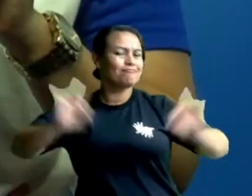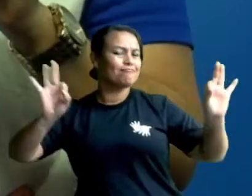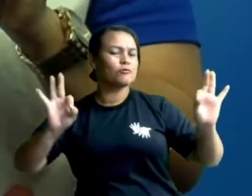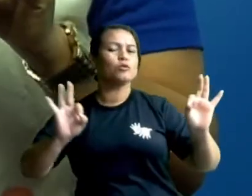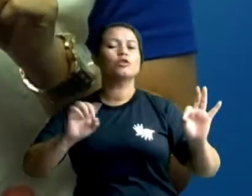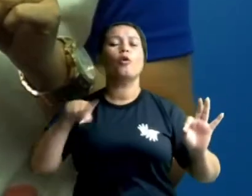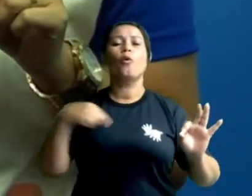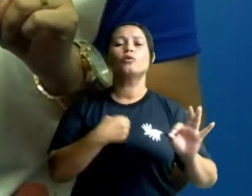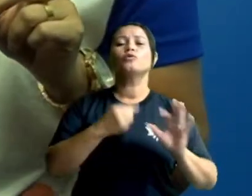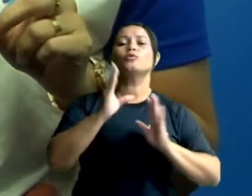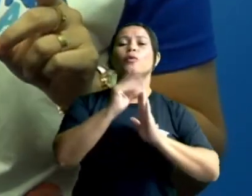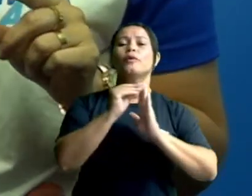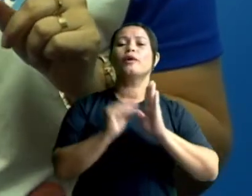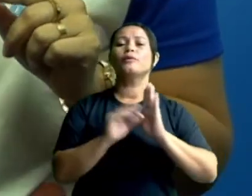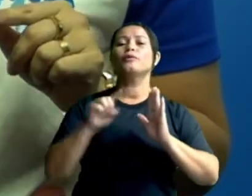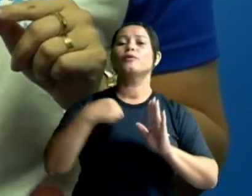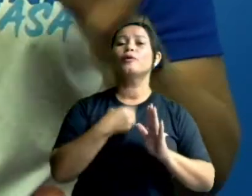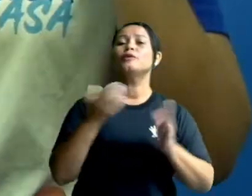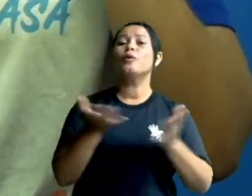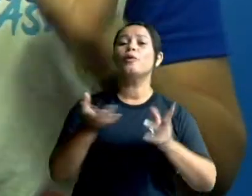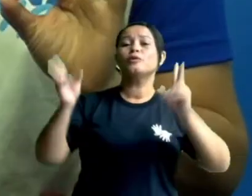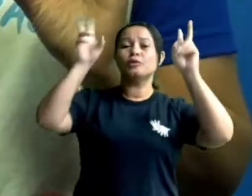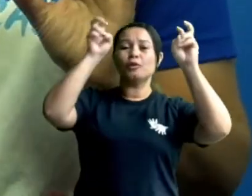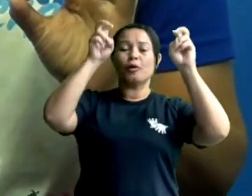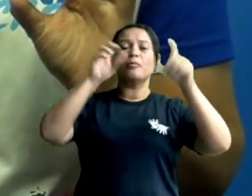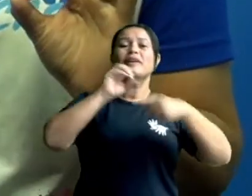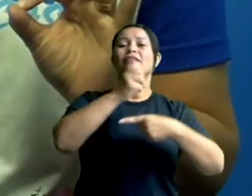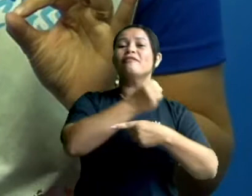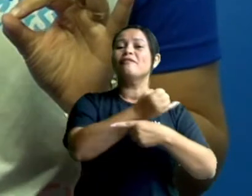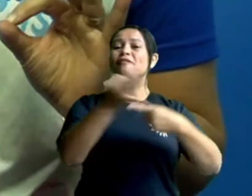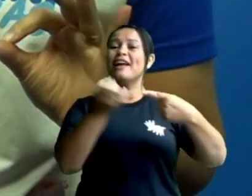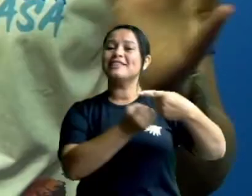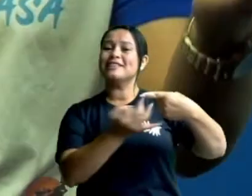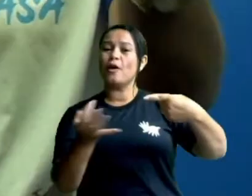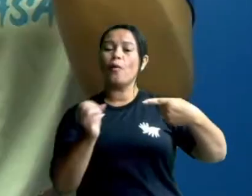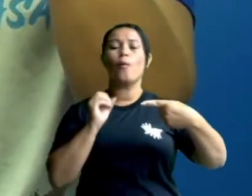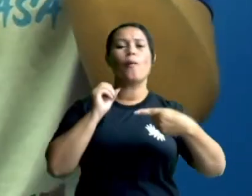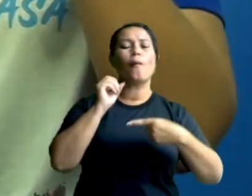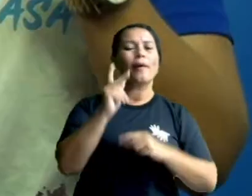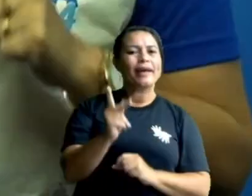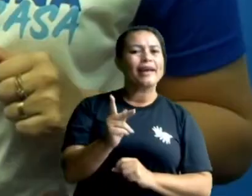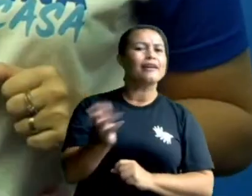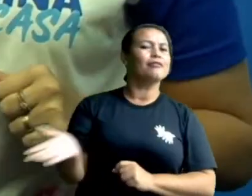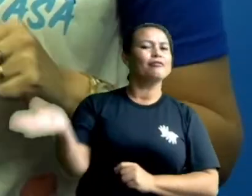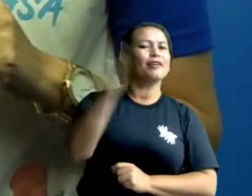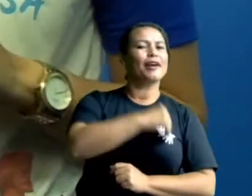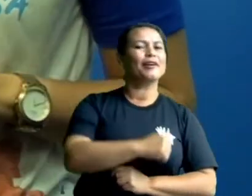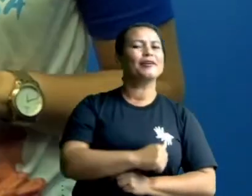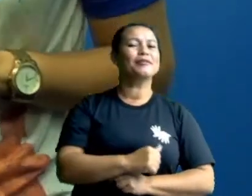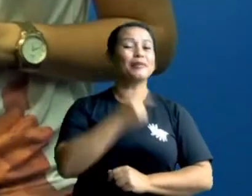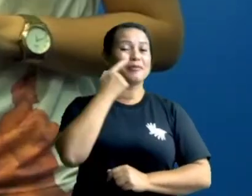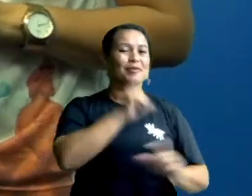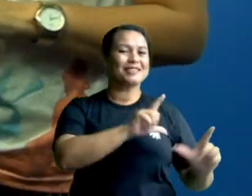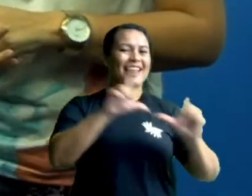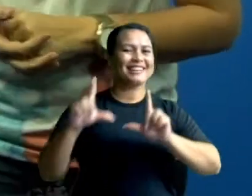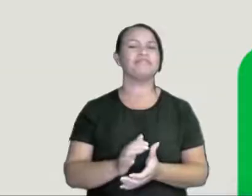o nosso conteúdo hoje é sobre fração, ok? Então, vem comigo aqui no